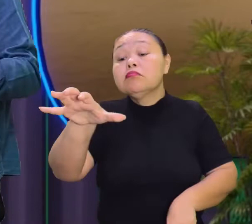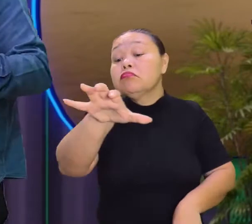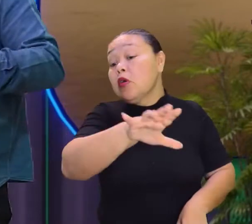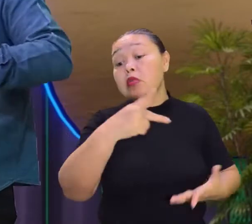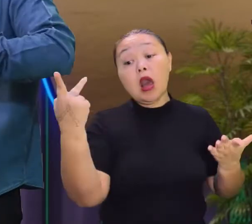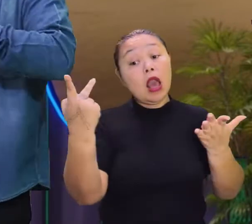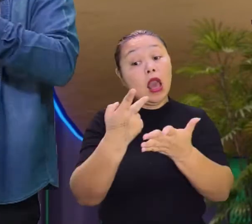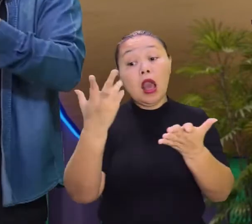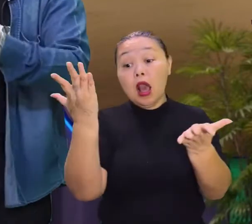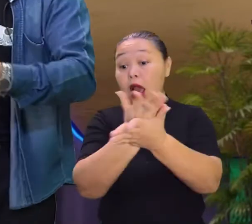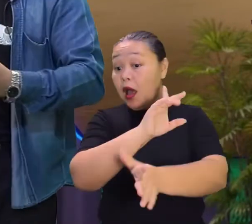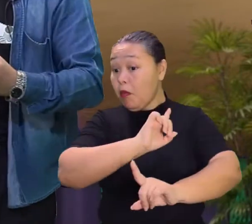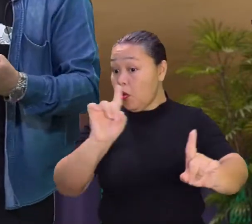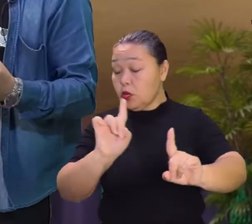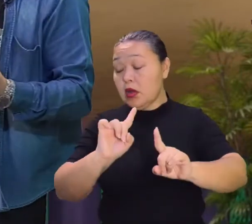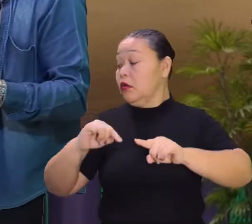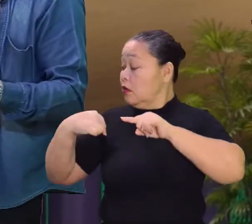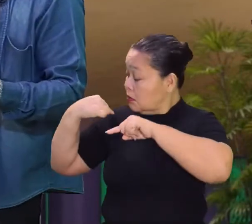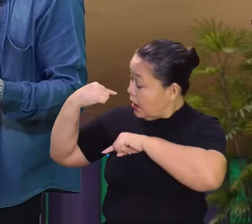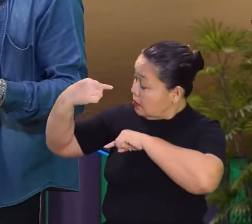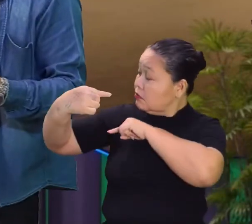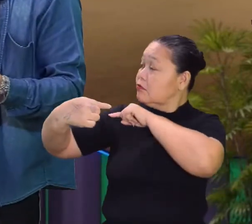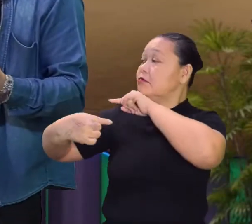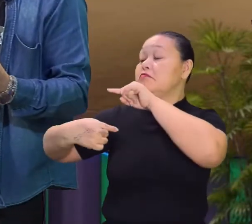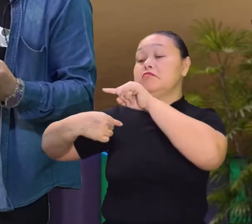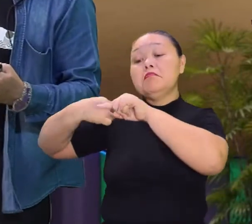não acabou. Então, são gerações e gerações